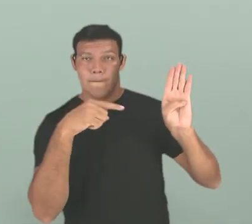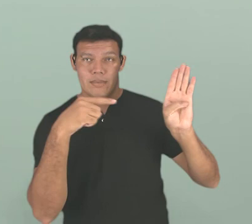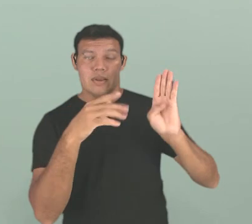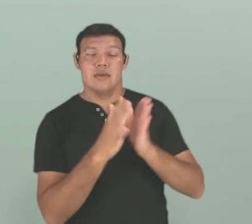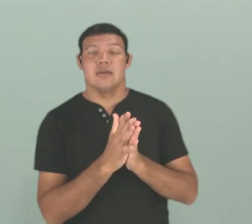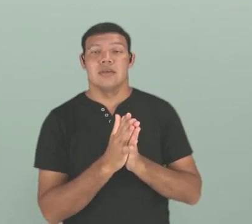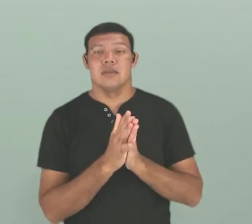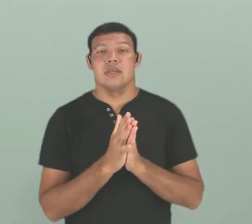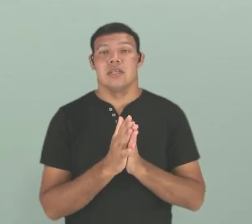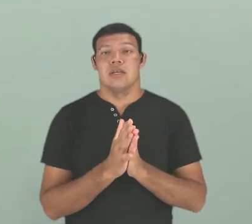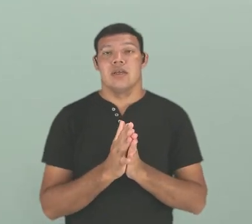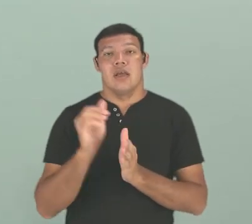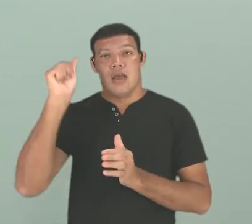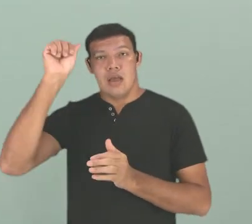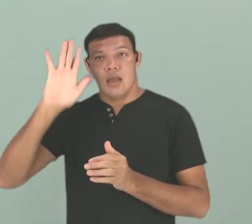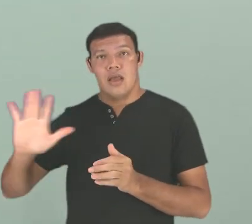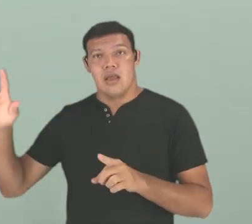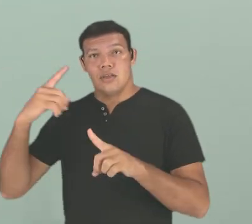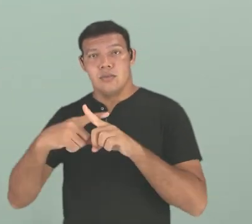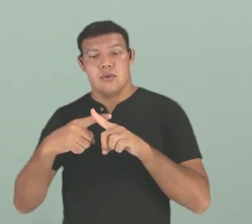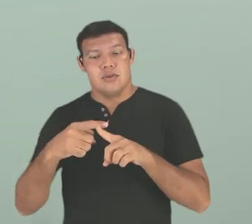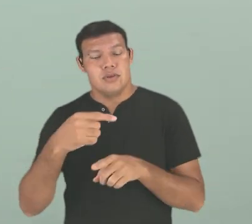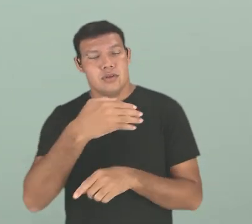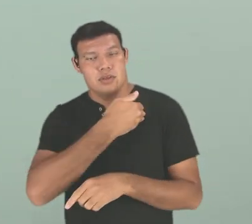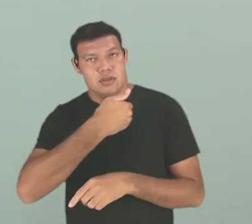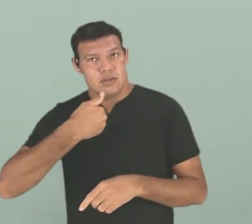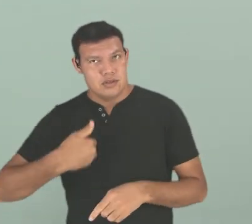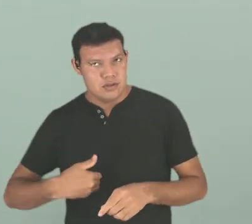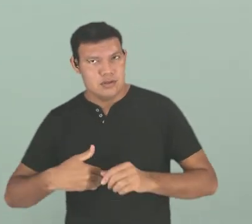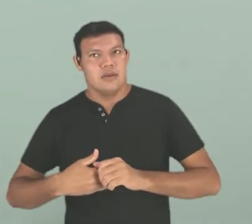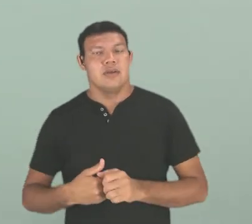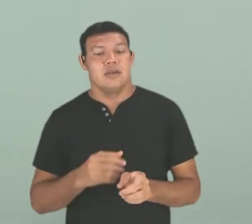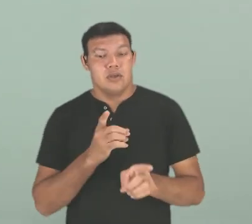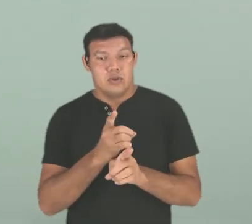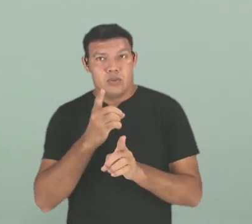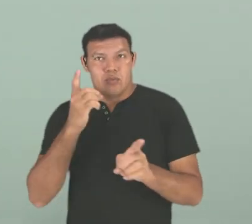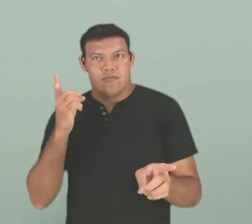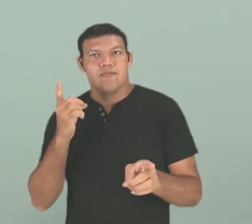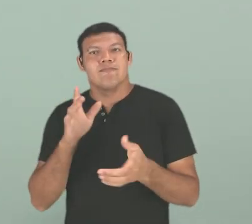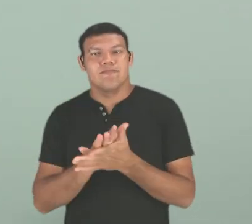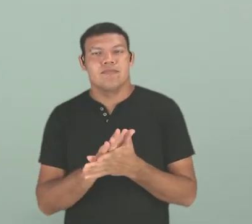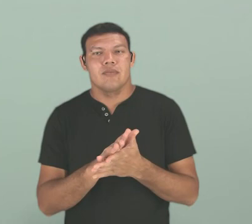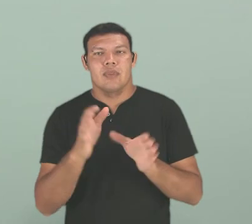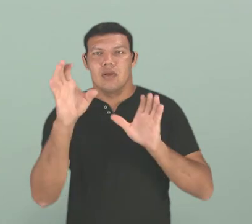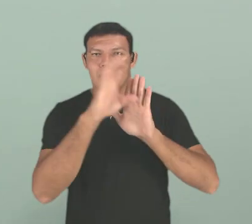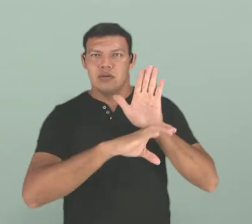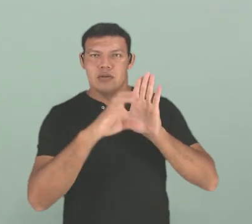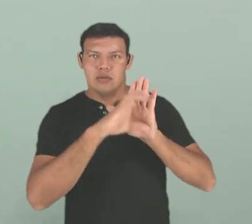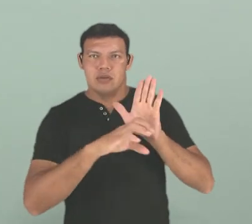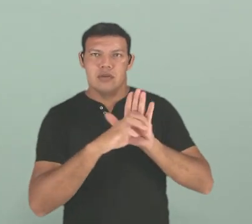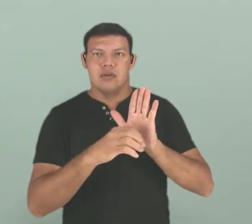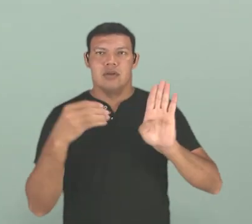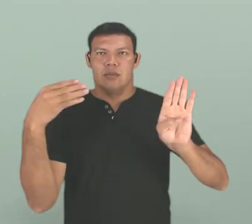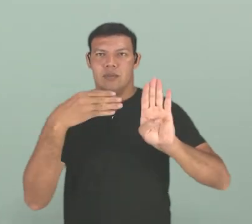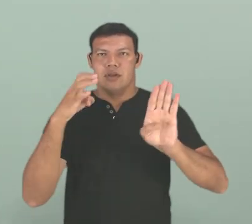a aula de hoje. Você vai encontrar esse conteúdo na plataforma Eduque e lá também tem umas atividades complementares para você